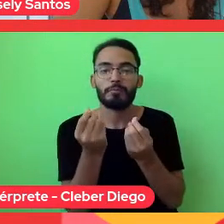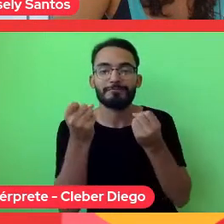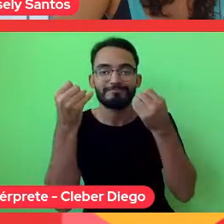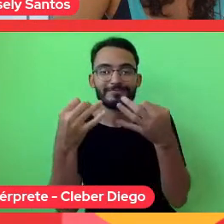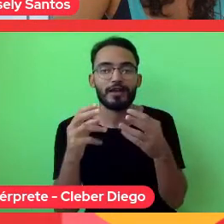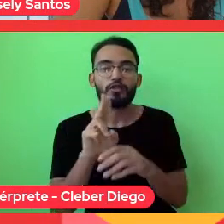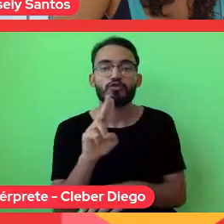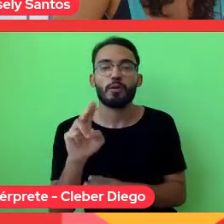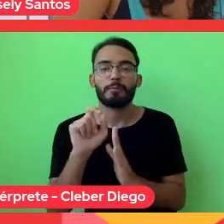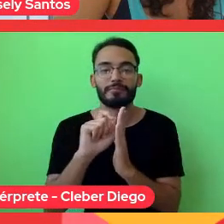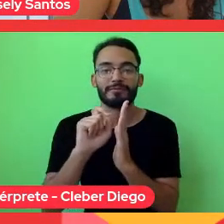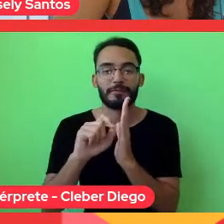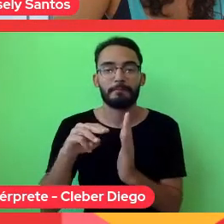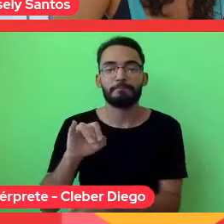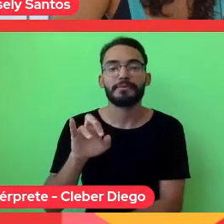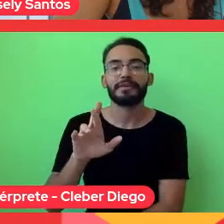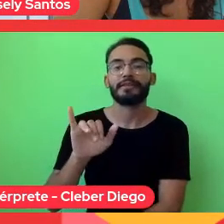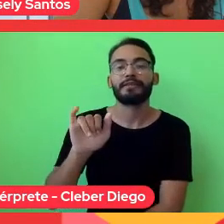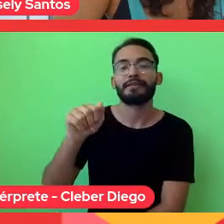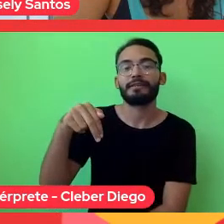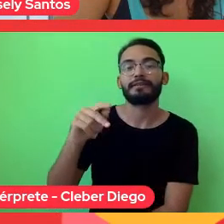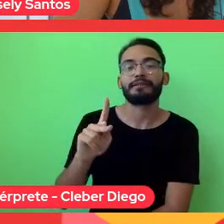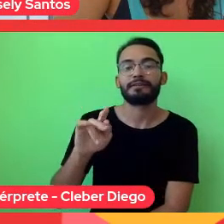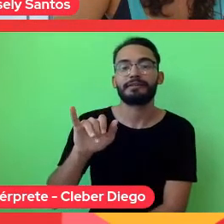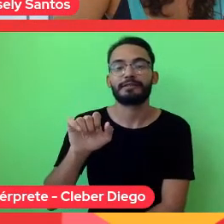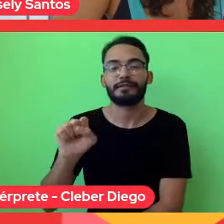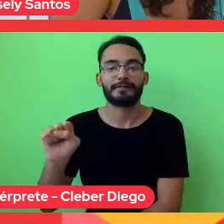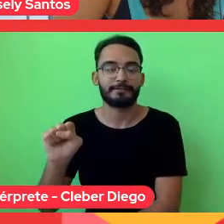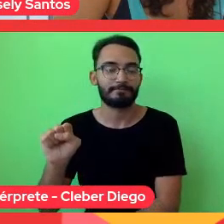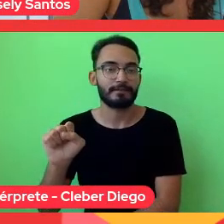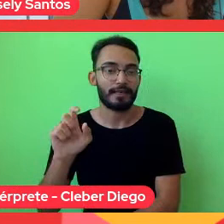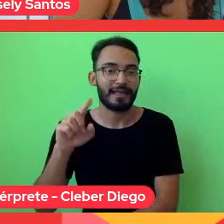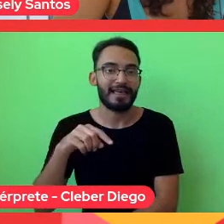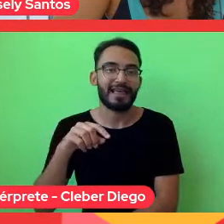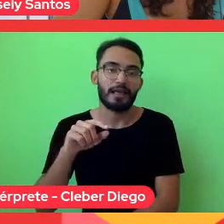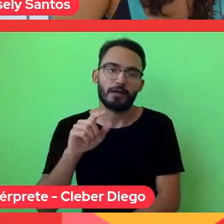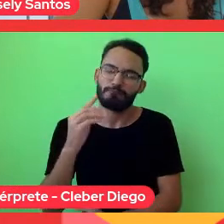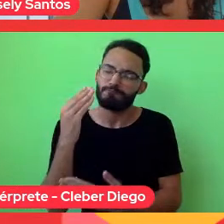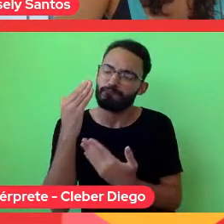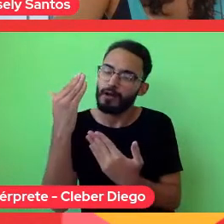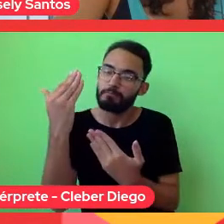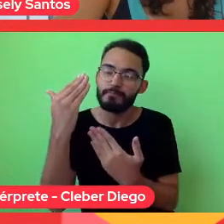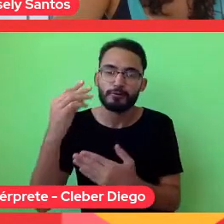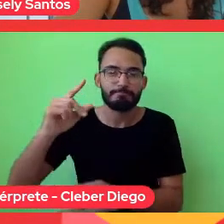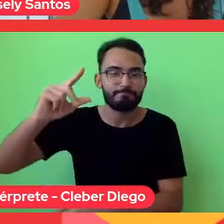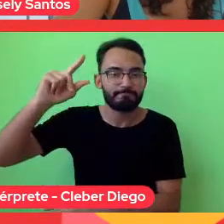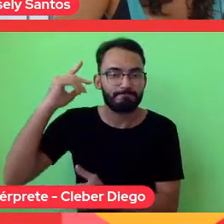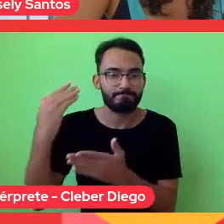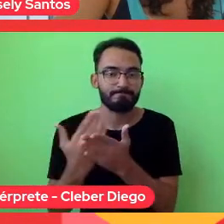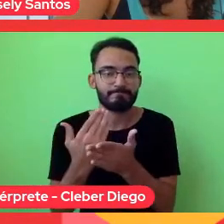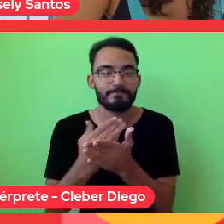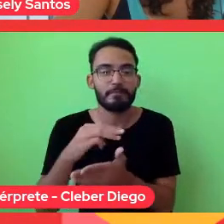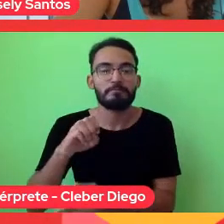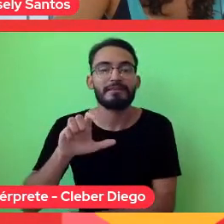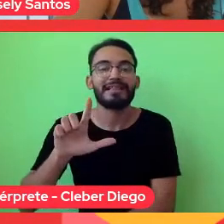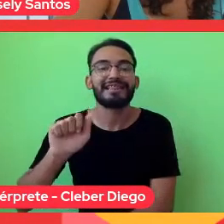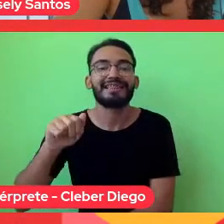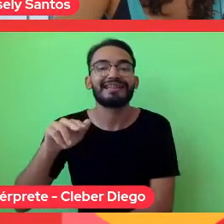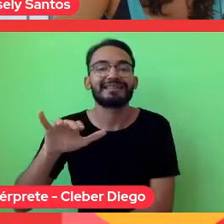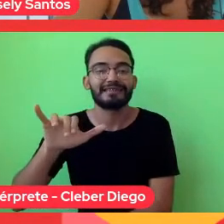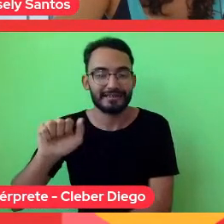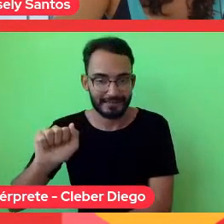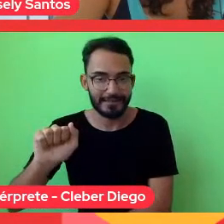da escritora, é Miriam Kiss, se eu não me engano, de um livro que ficou famosíssimo na época, que era o Melancia,